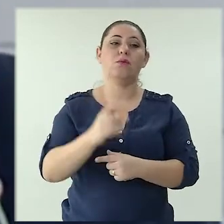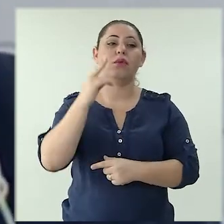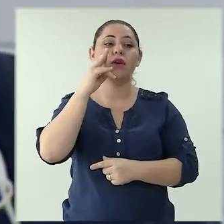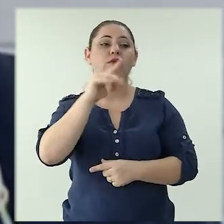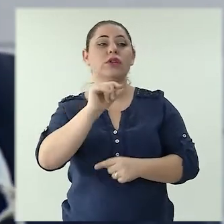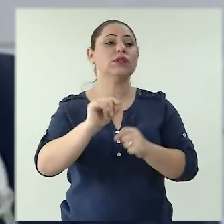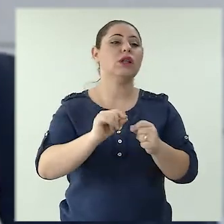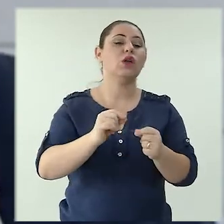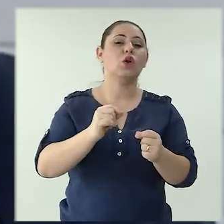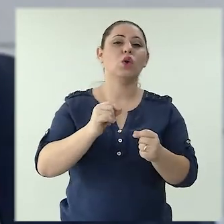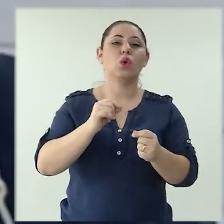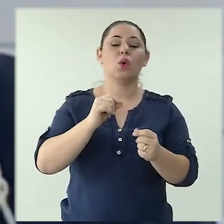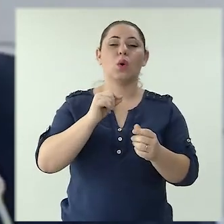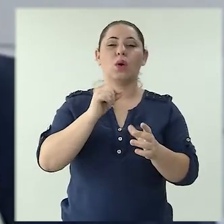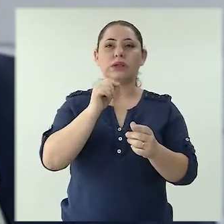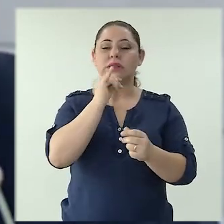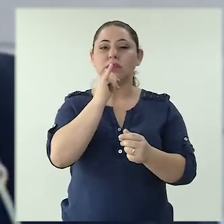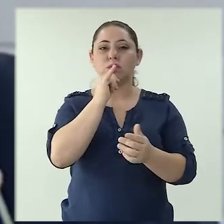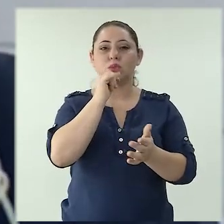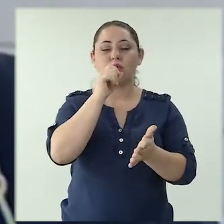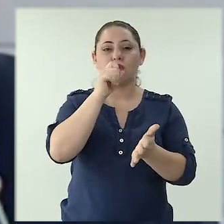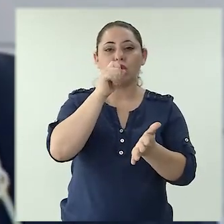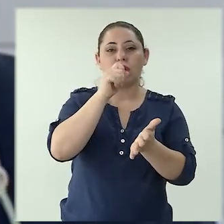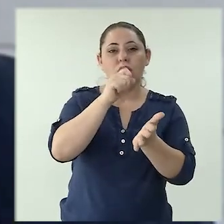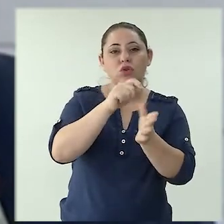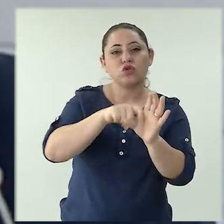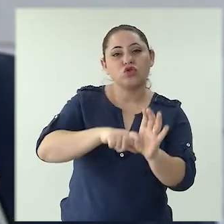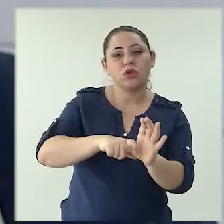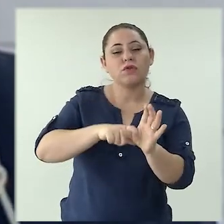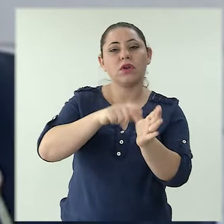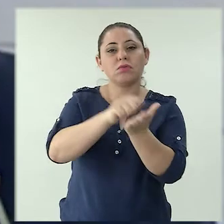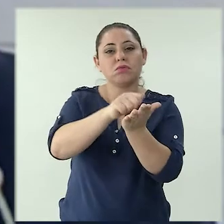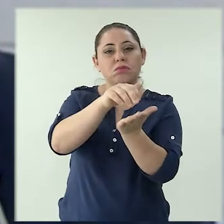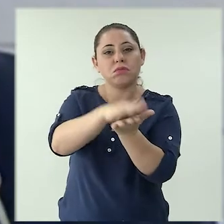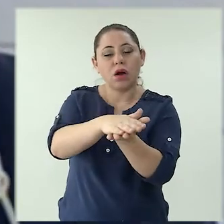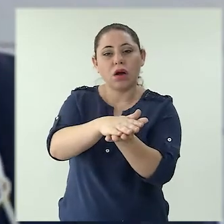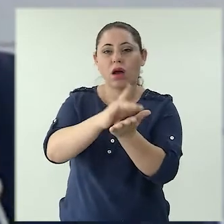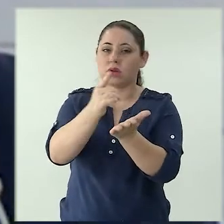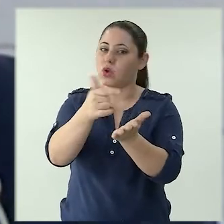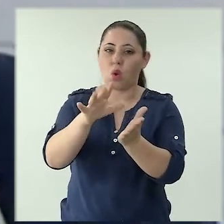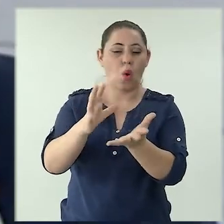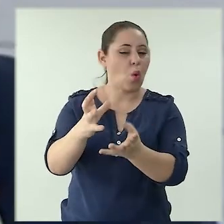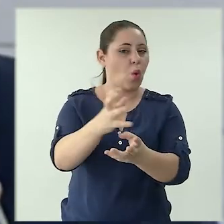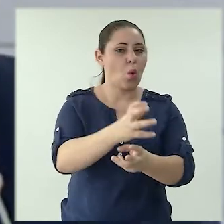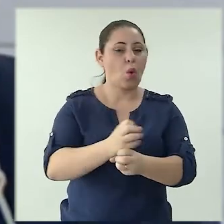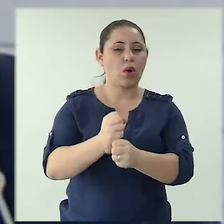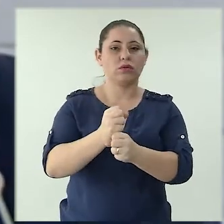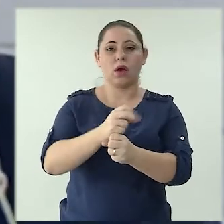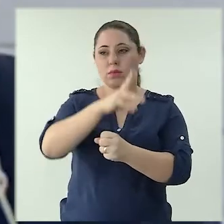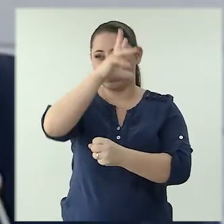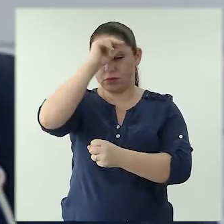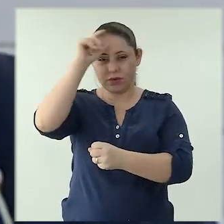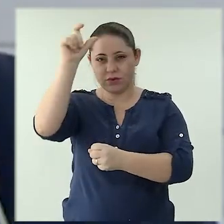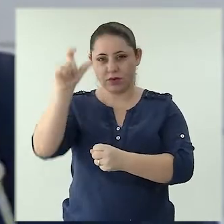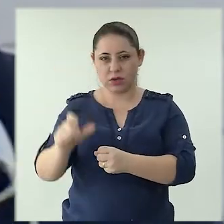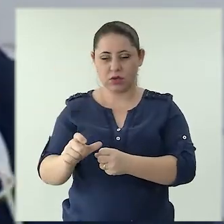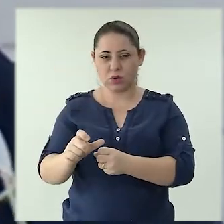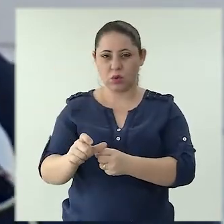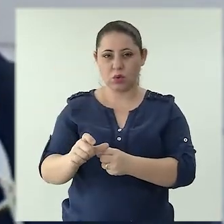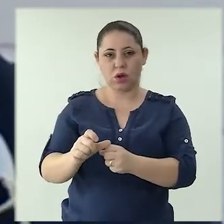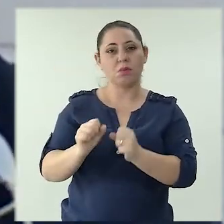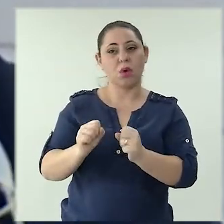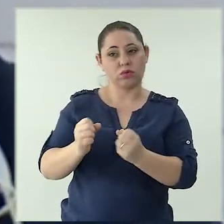algum imposto que não foi recolhido ou se existe algum questionamento da própria prefeitura sobre a aquisição da propriedade de